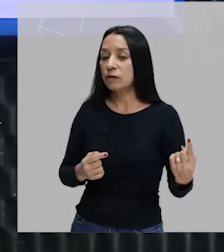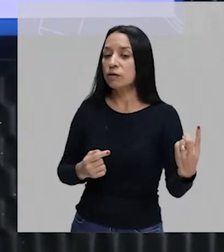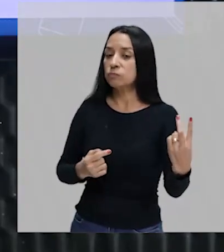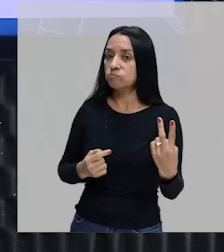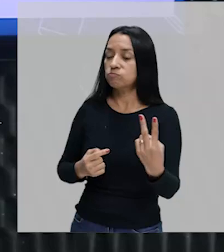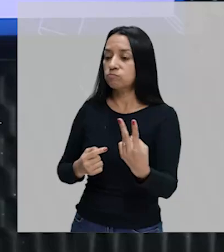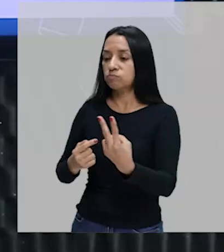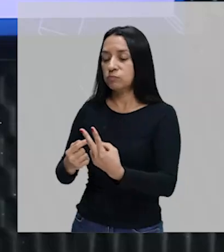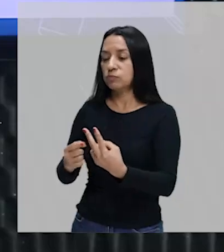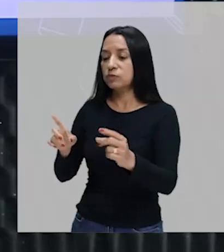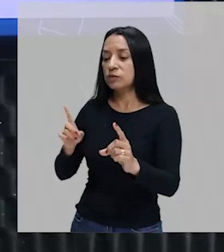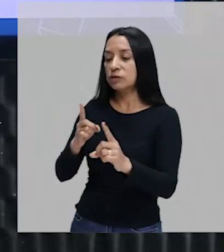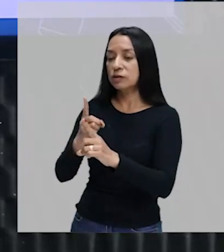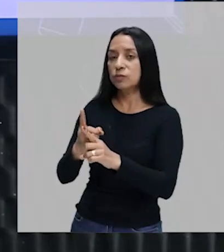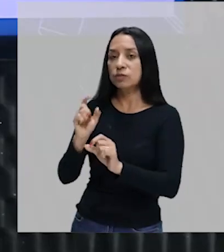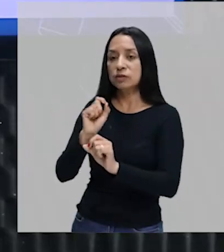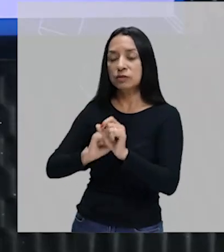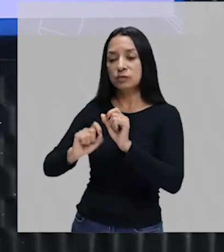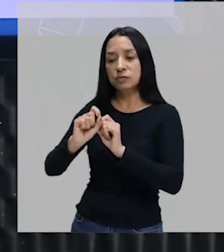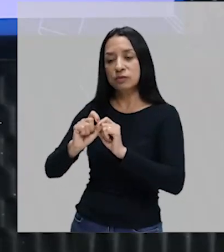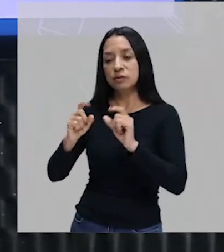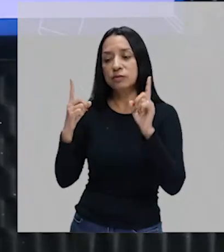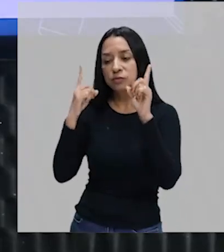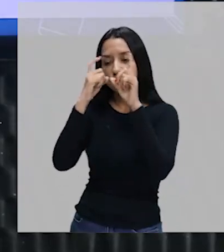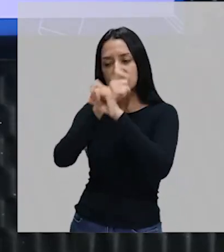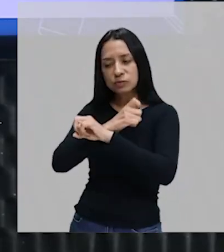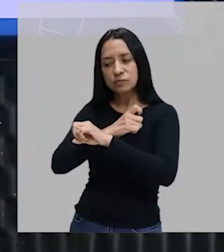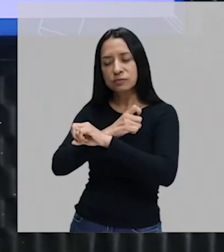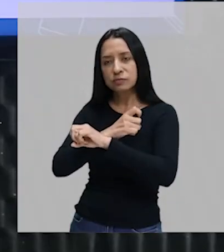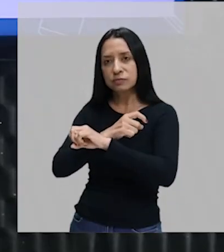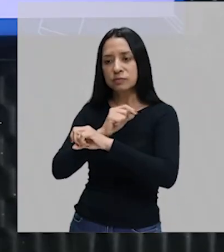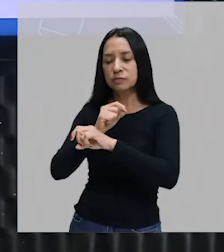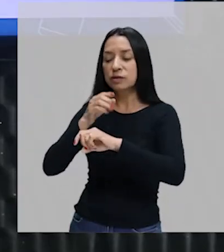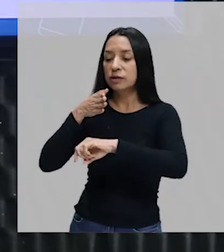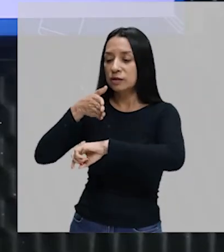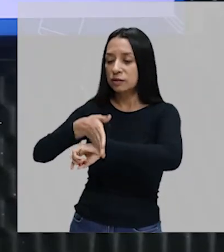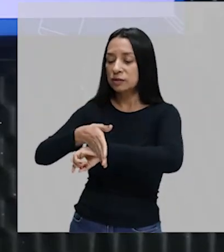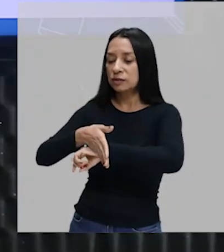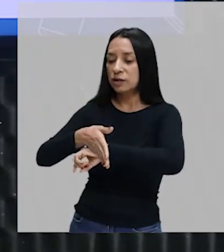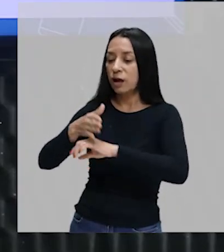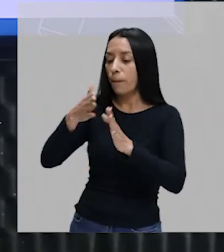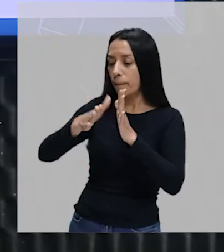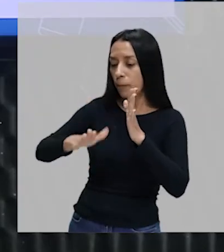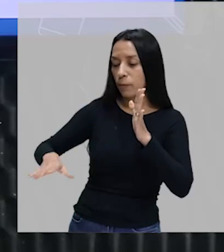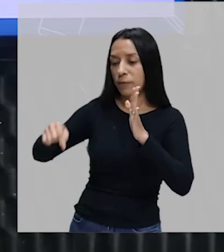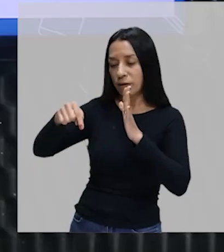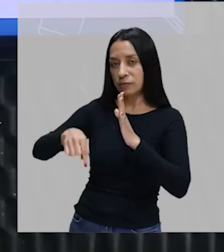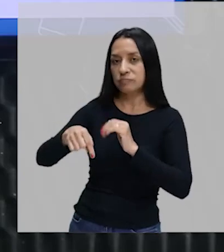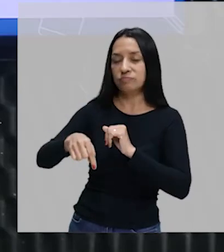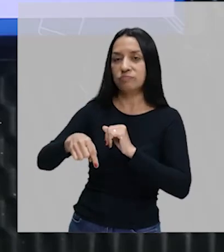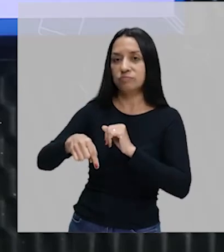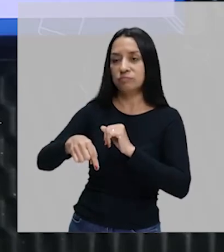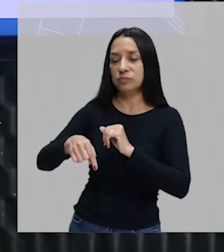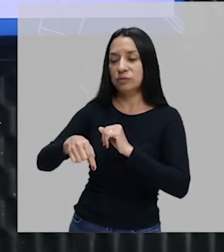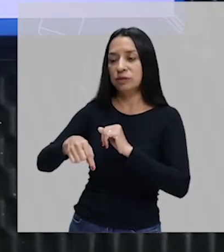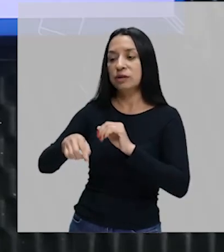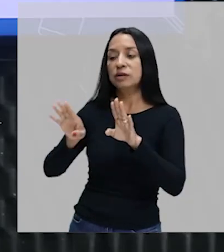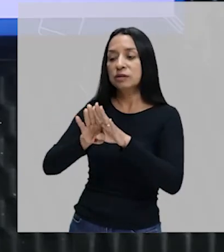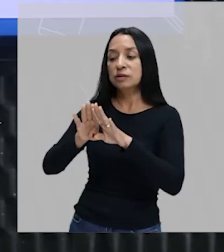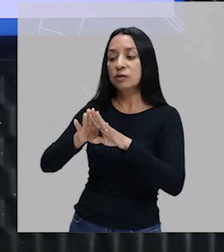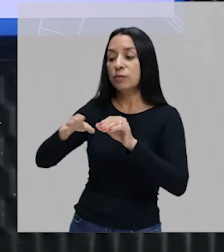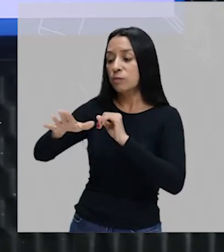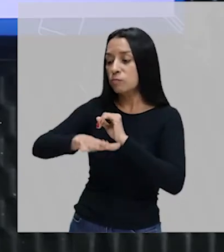vieram, encontraram o difícil acesso tanto por mar, é o caso do Canal do Boqueirão, como por